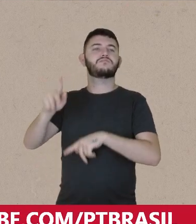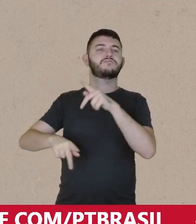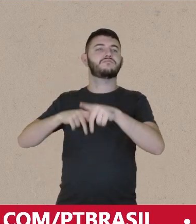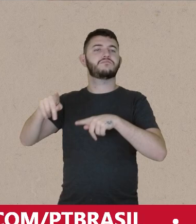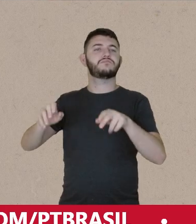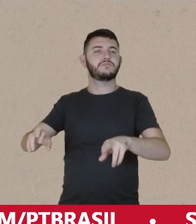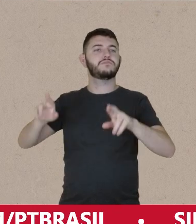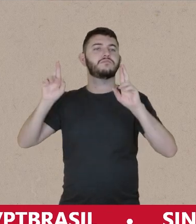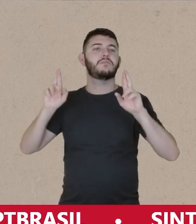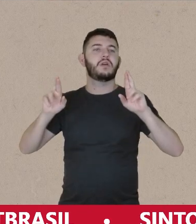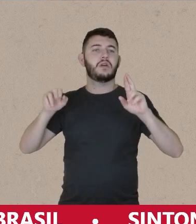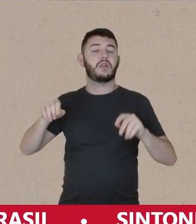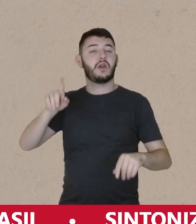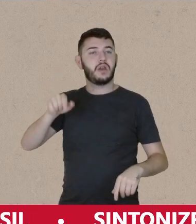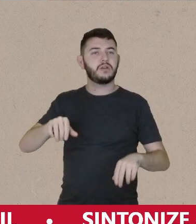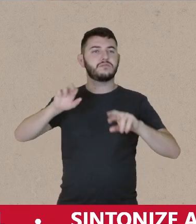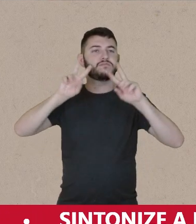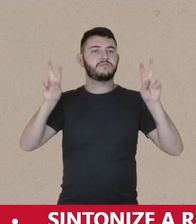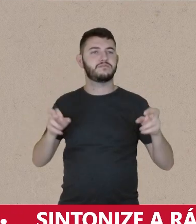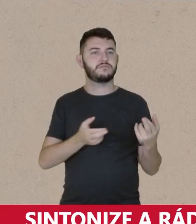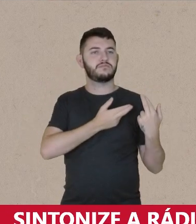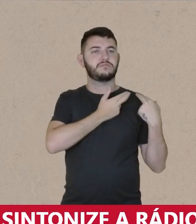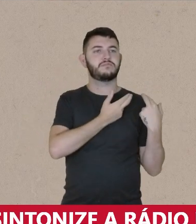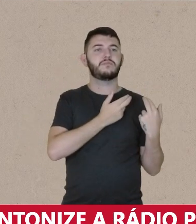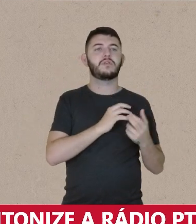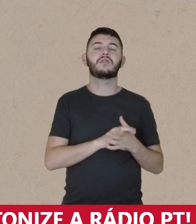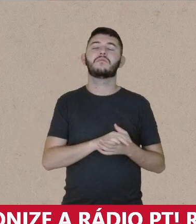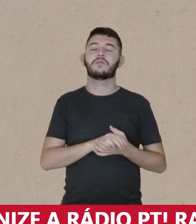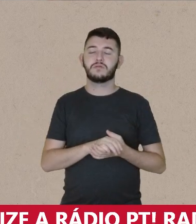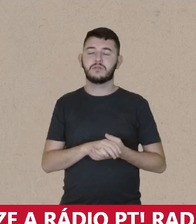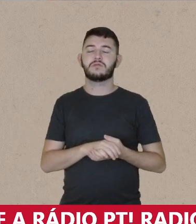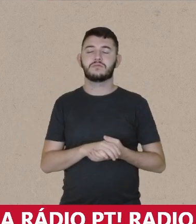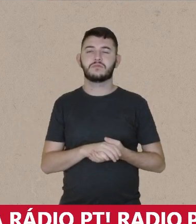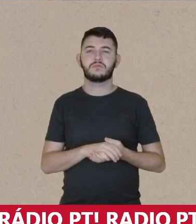espera no sentido da responsabilidade, né, da responsabilização.